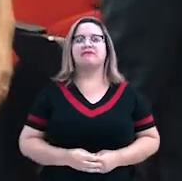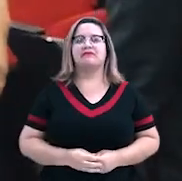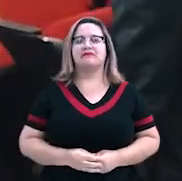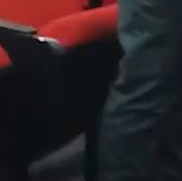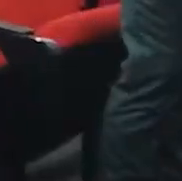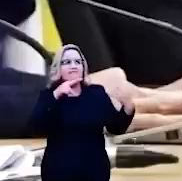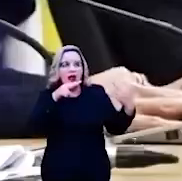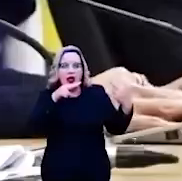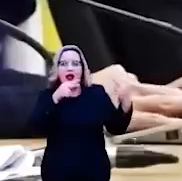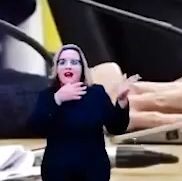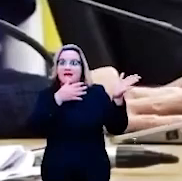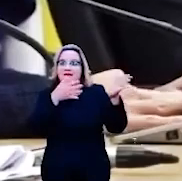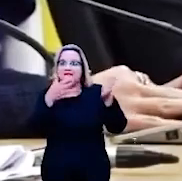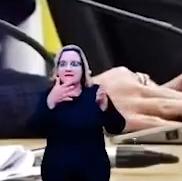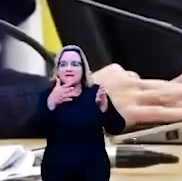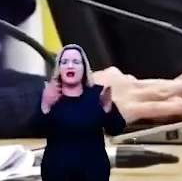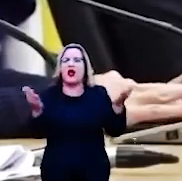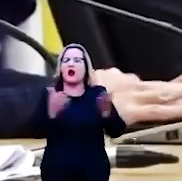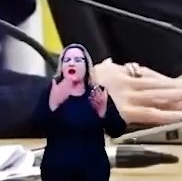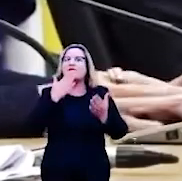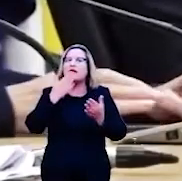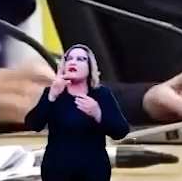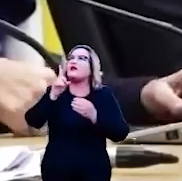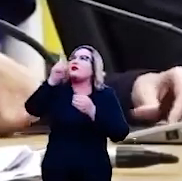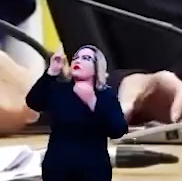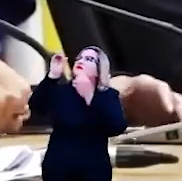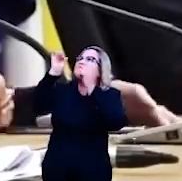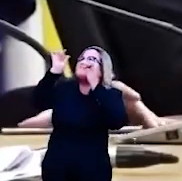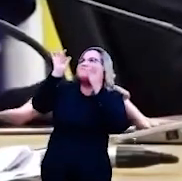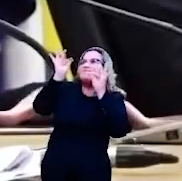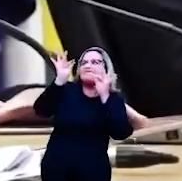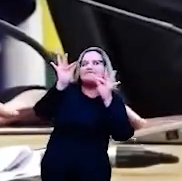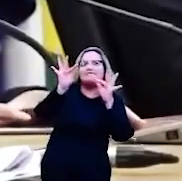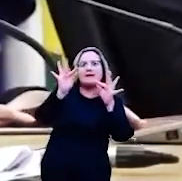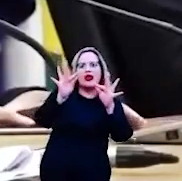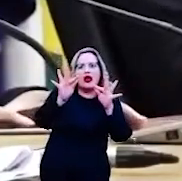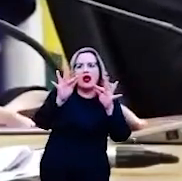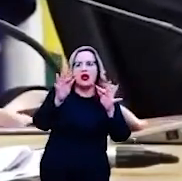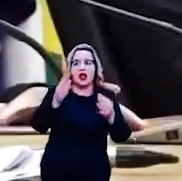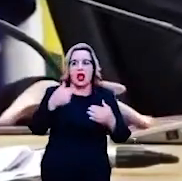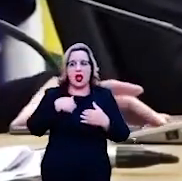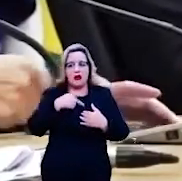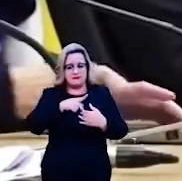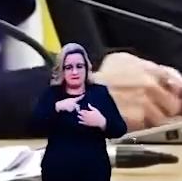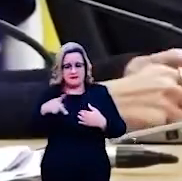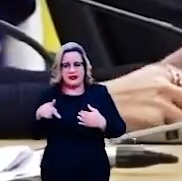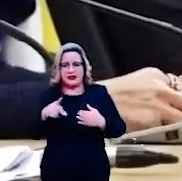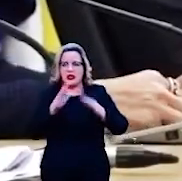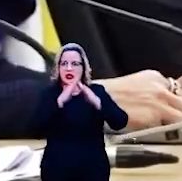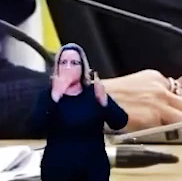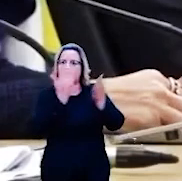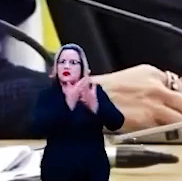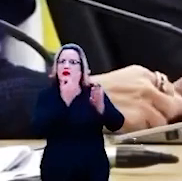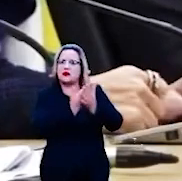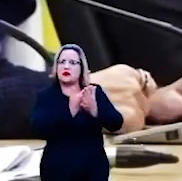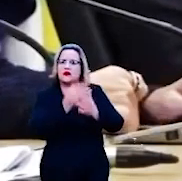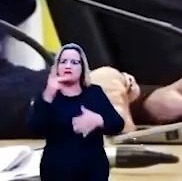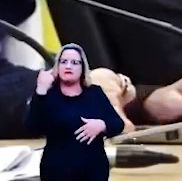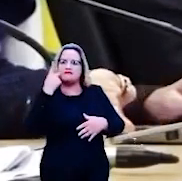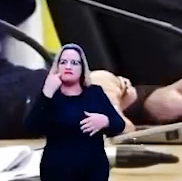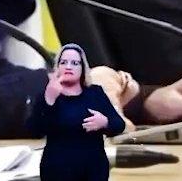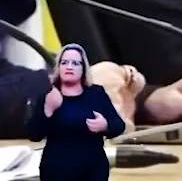Grosso. Invocando a proteção de Deus e na condição de presidente do Egrégio Colégio